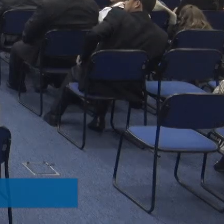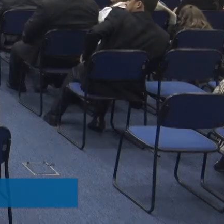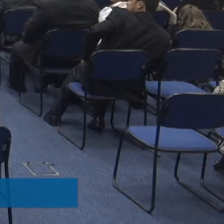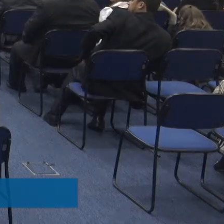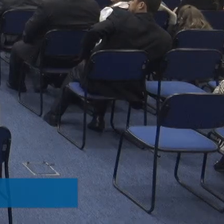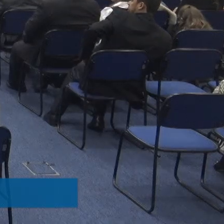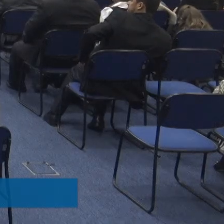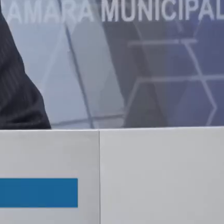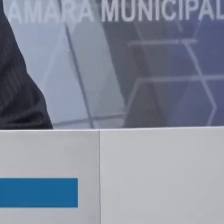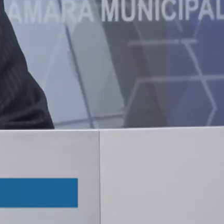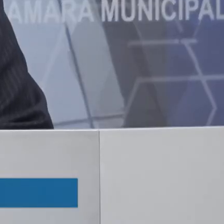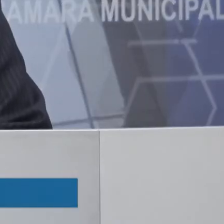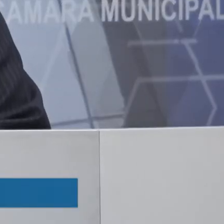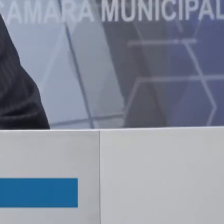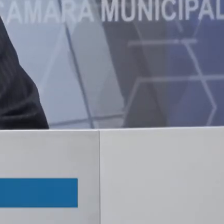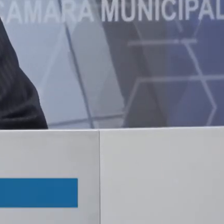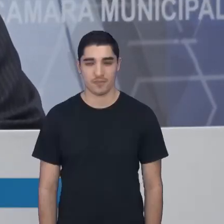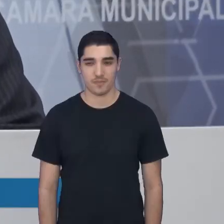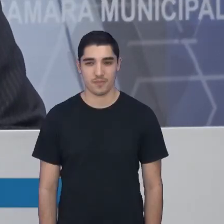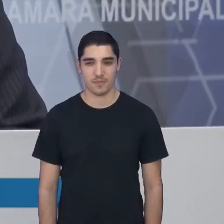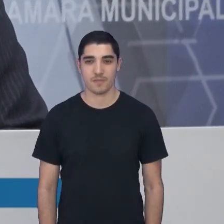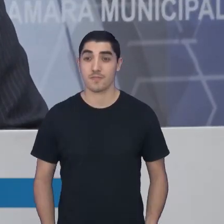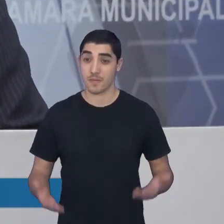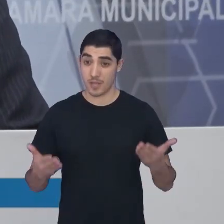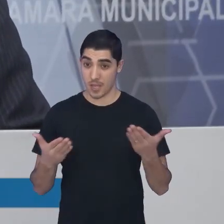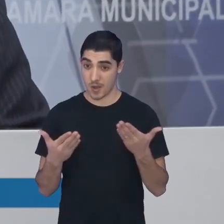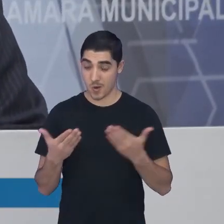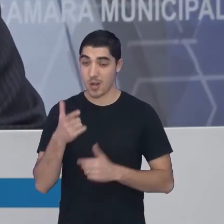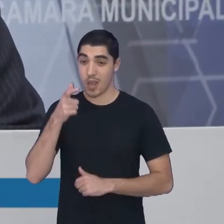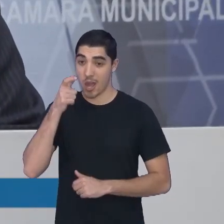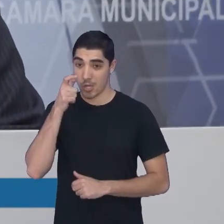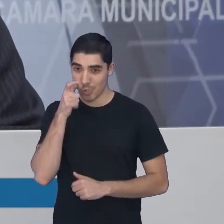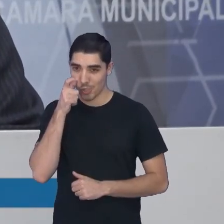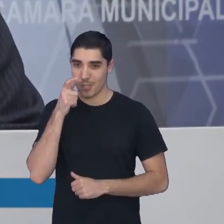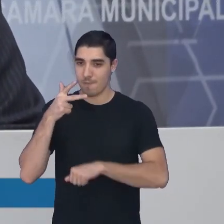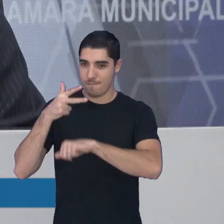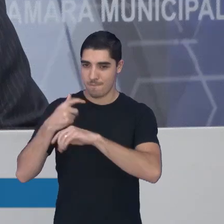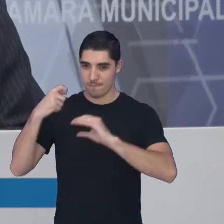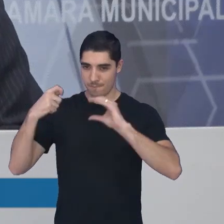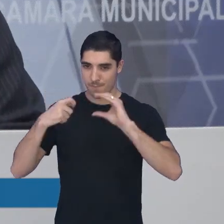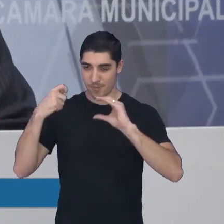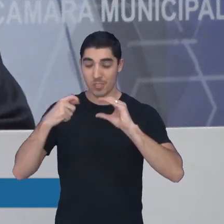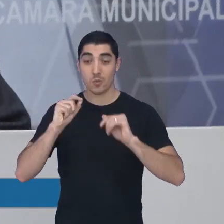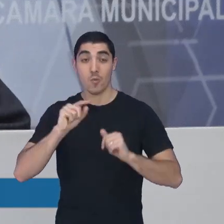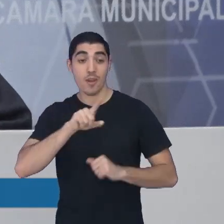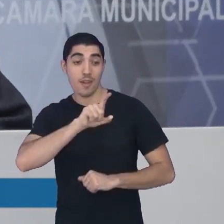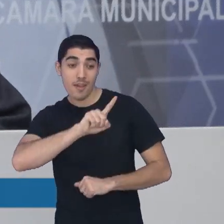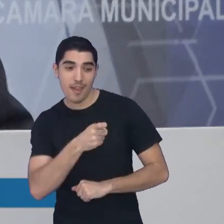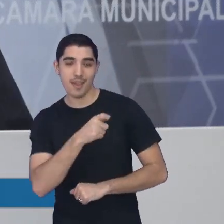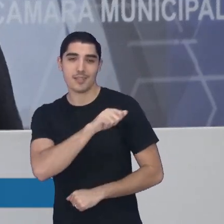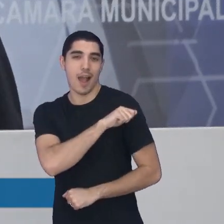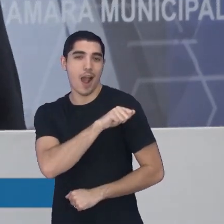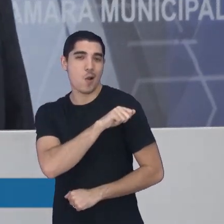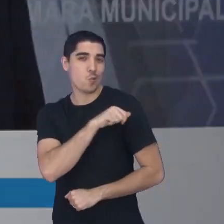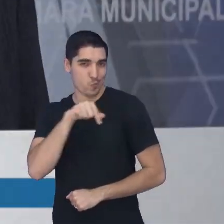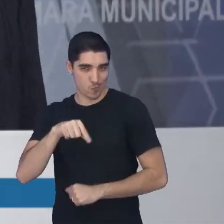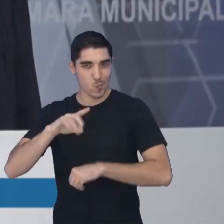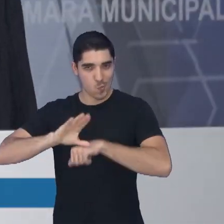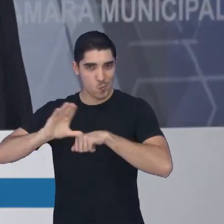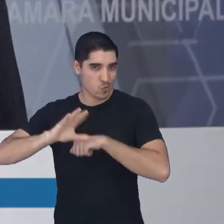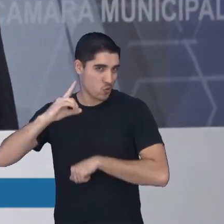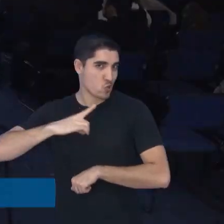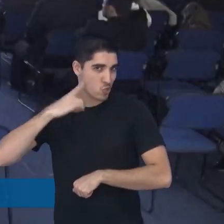Assistiremos agora a mais um vídeo com depoimentos de alunos do curso de Direito da Univap.